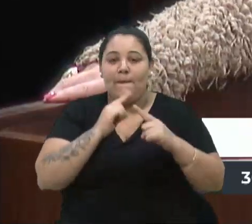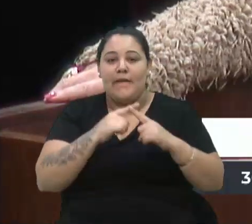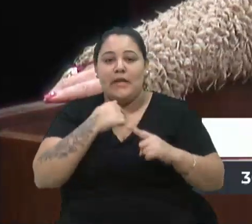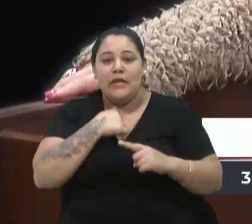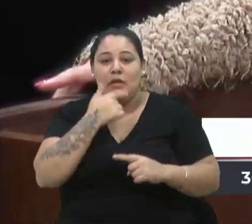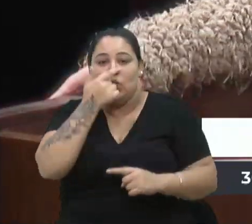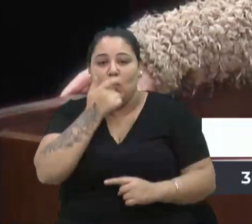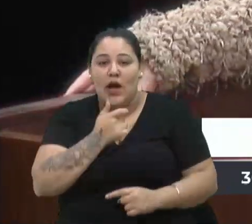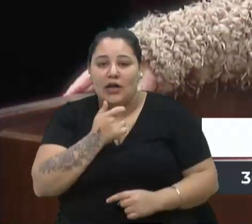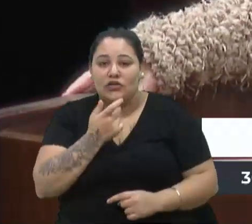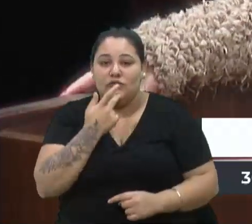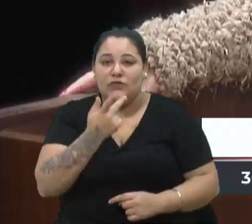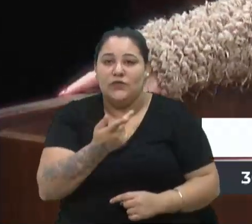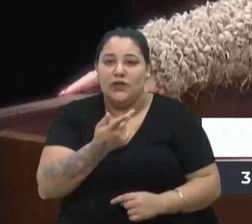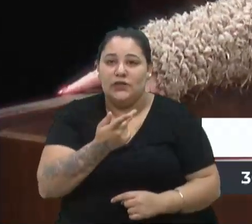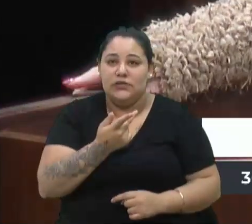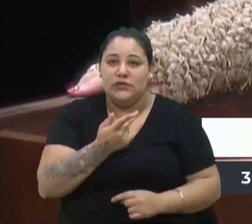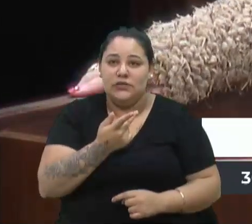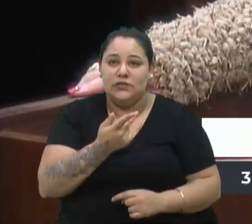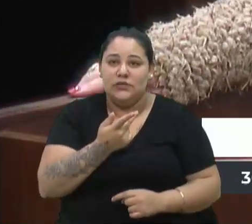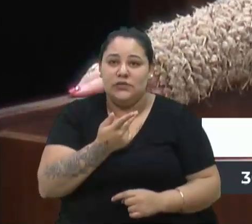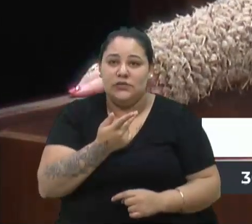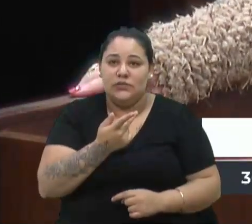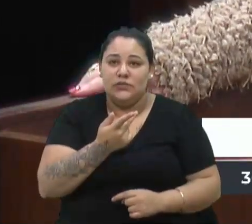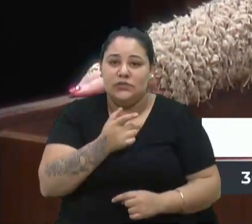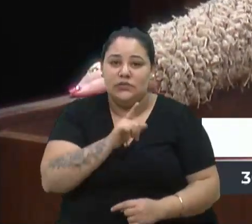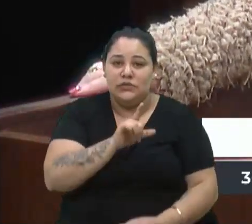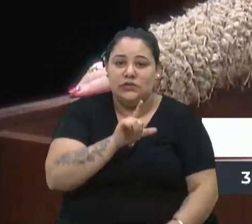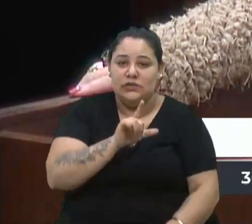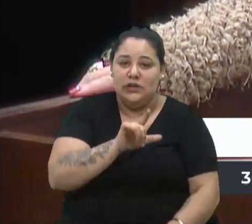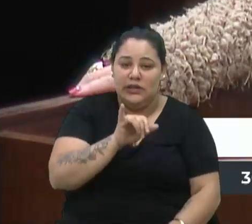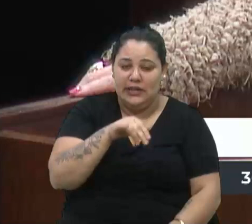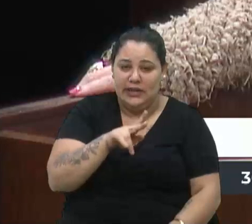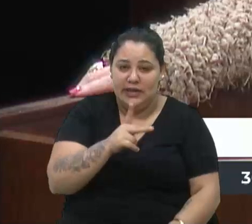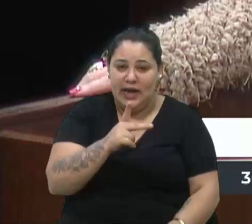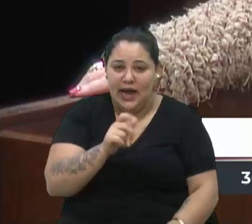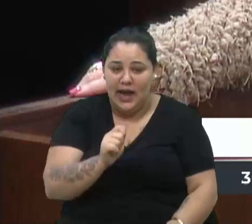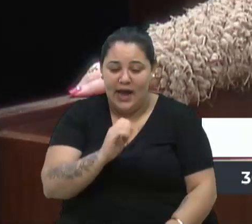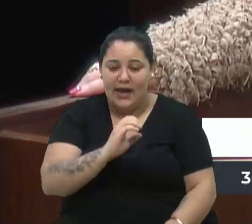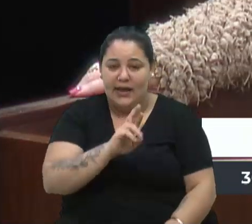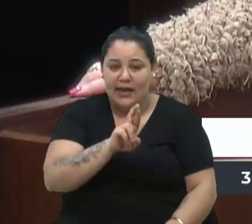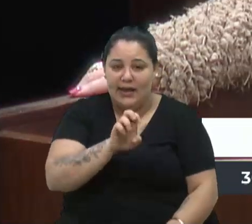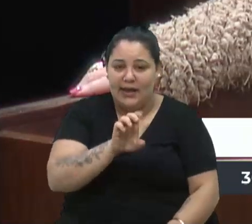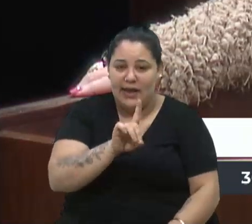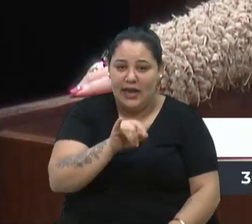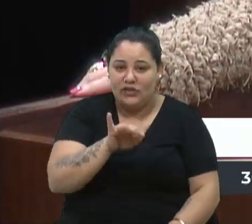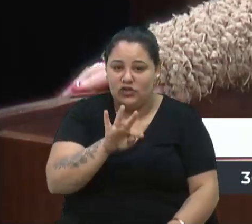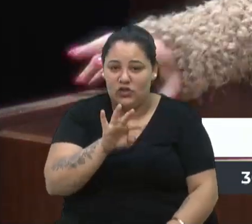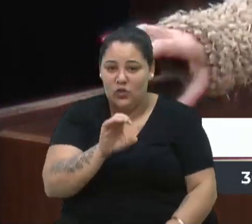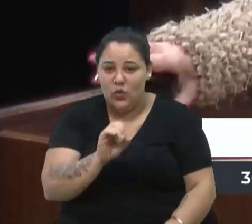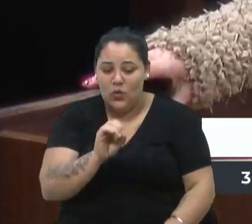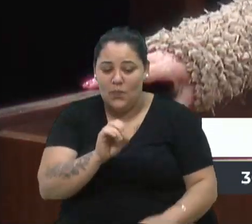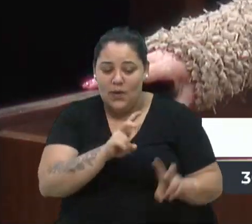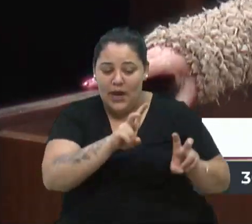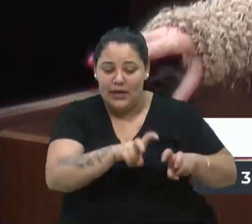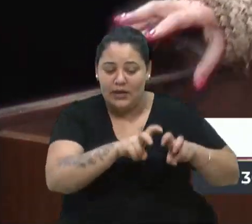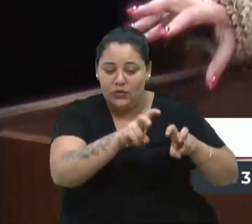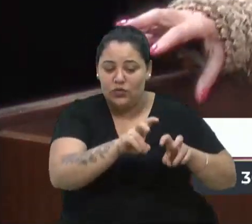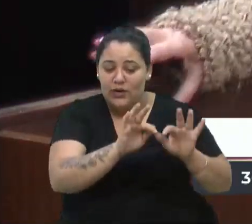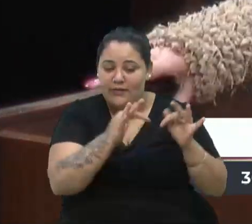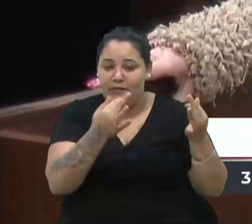se fala de linha de crédito para a agricultura, especialmente a agricultura familiar, nós estamos